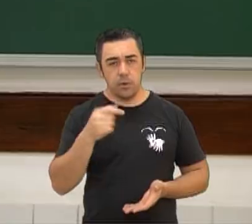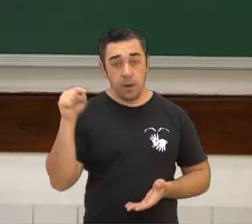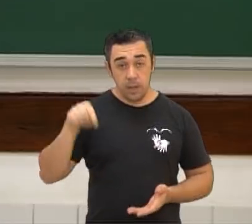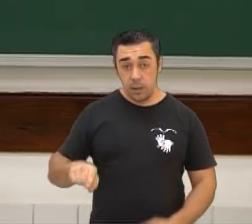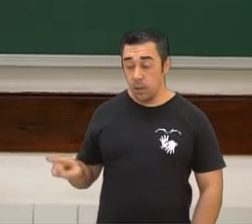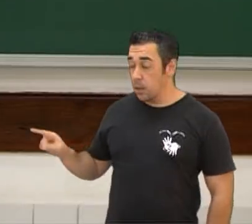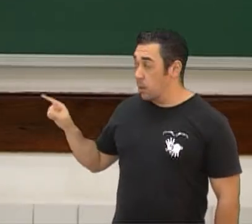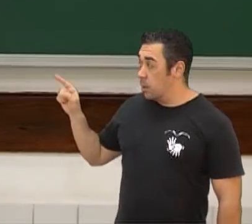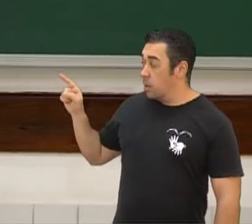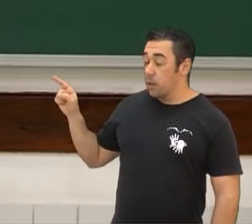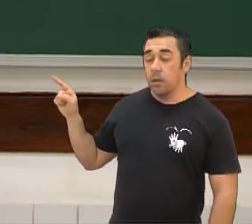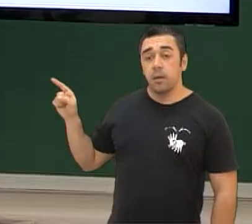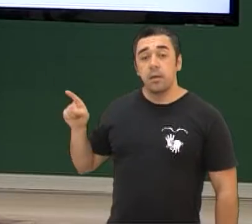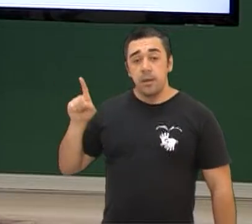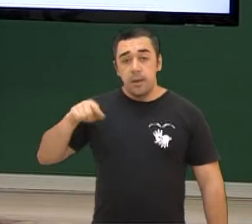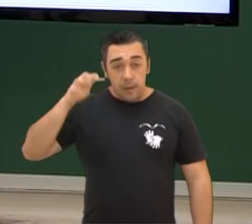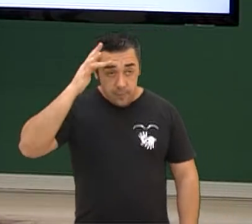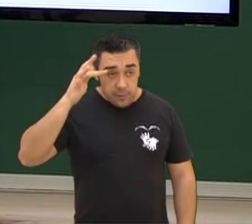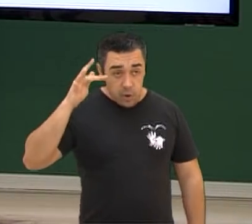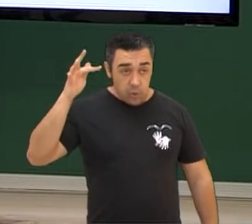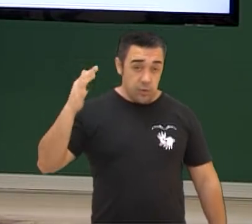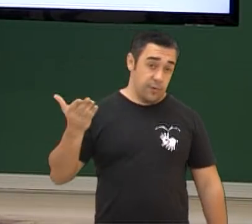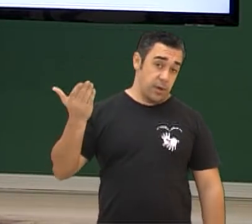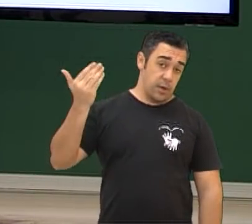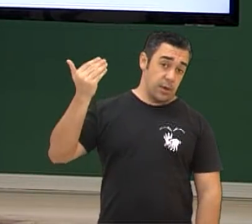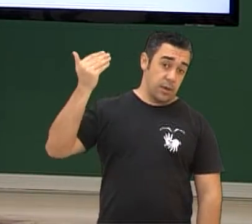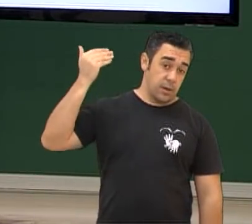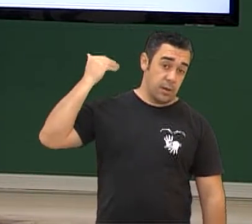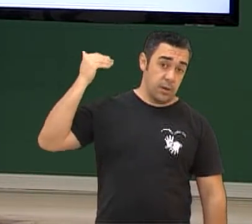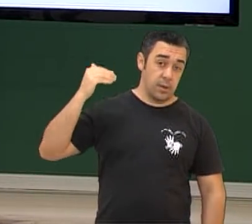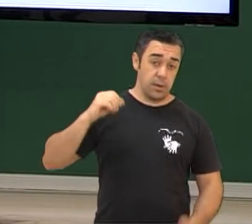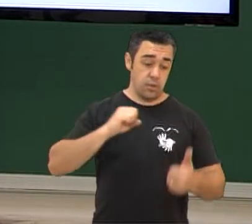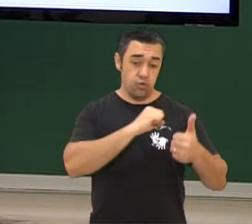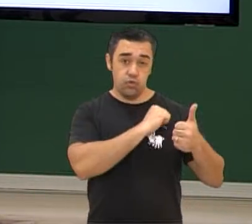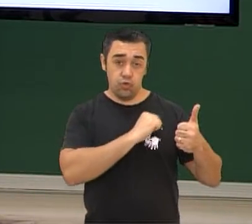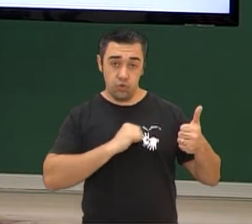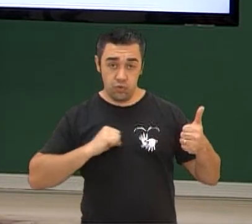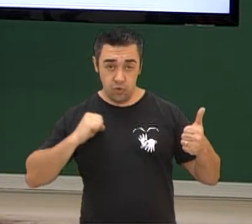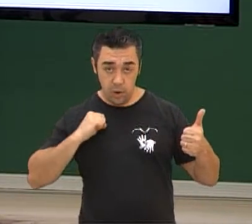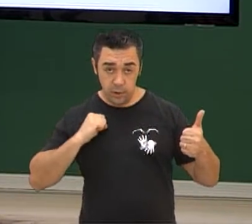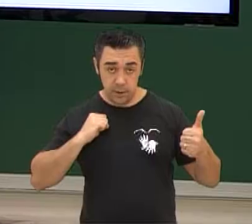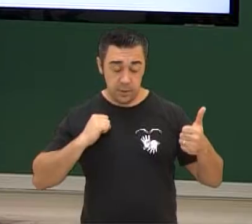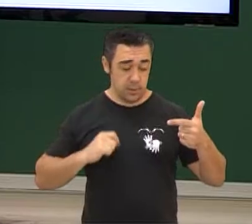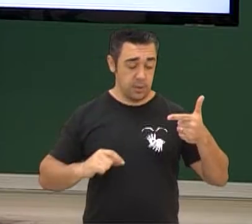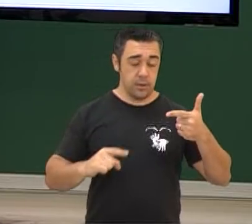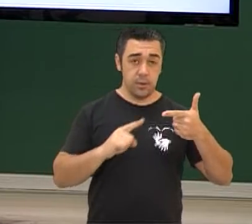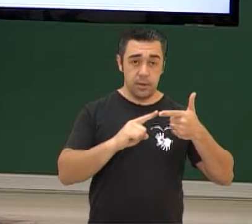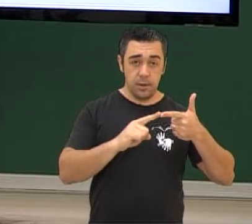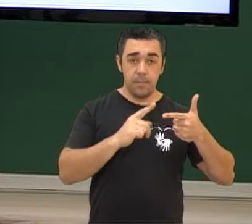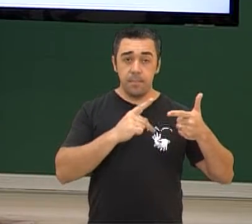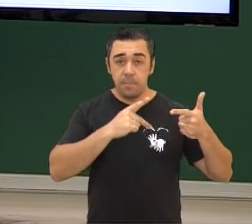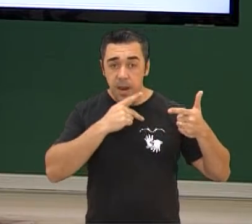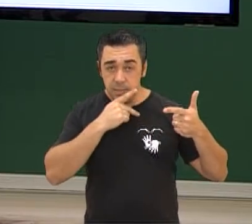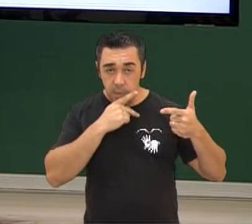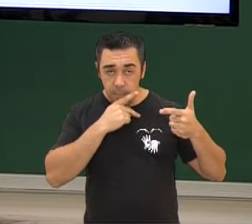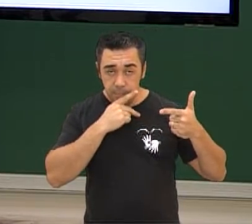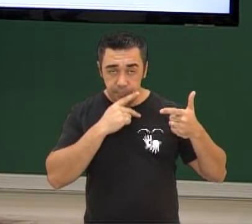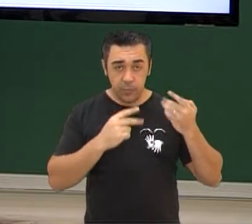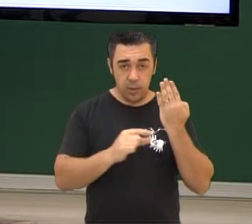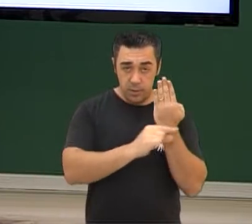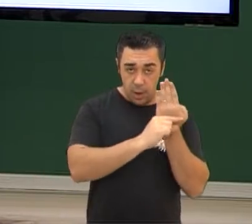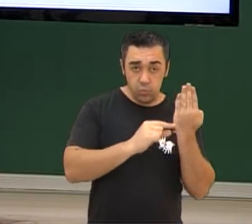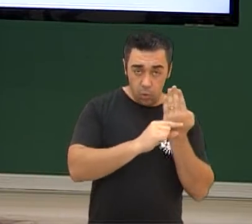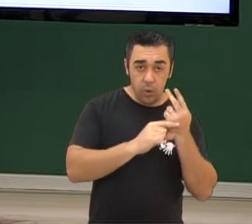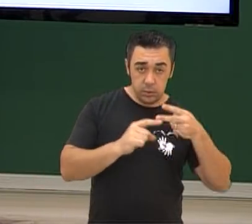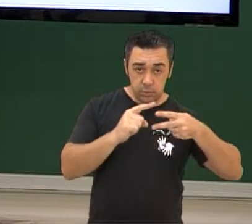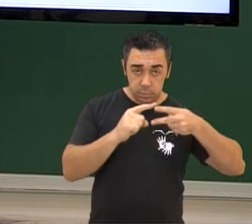ó, com a filosofia lá atrás, relembrar um pouquinho, Sócrates e Platão. Esses sim, segundo a visão do Nietzsche,